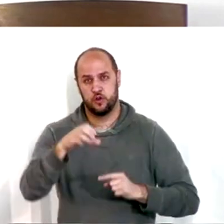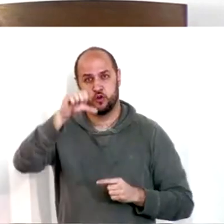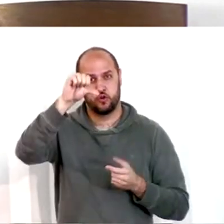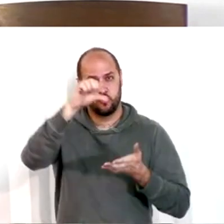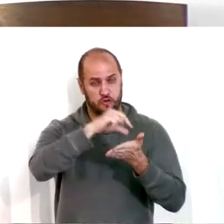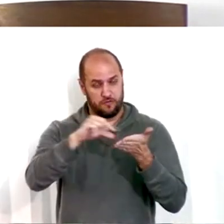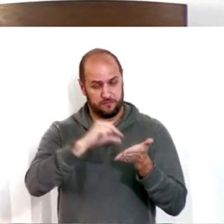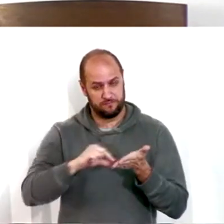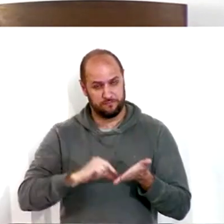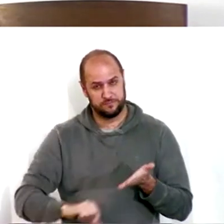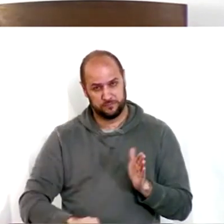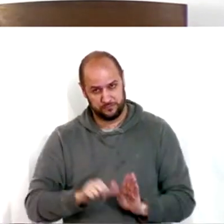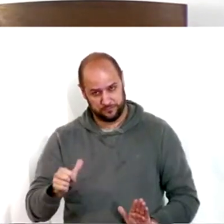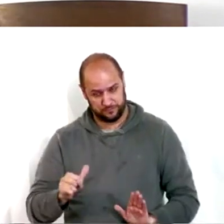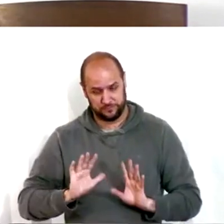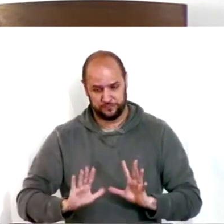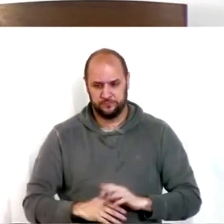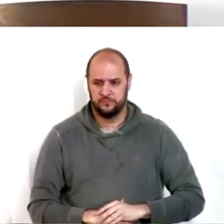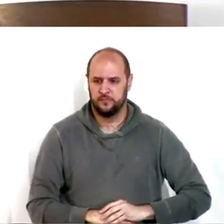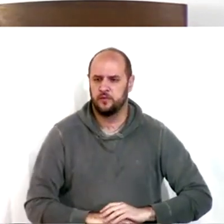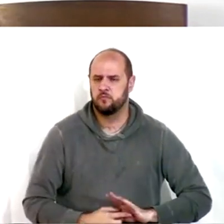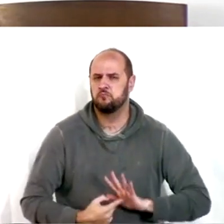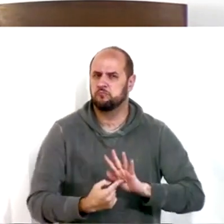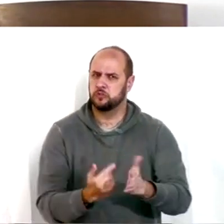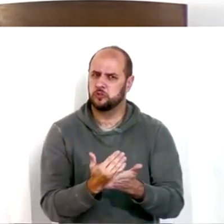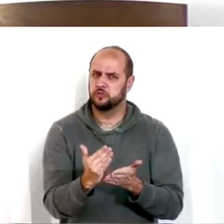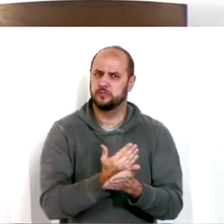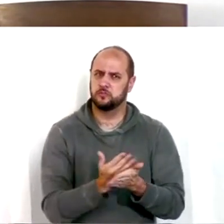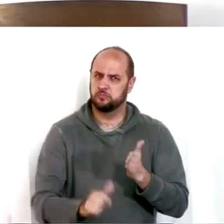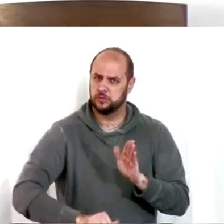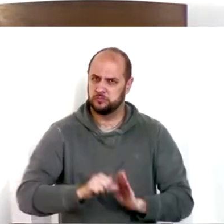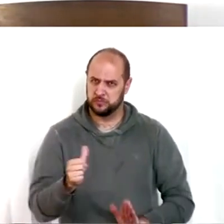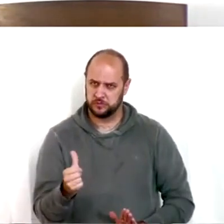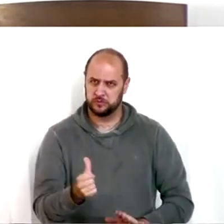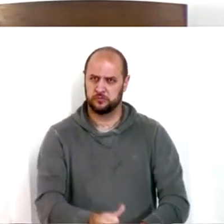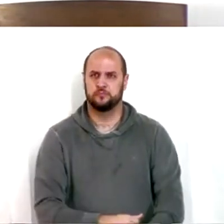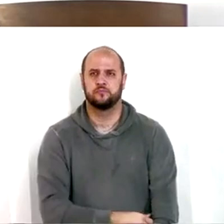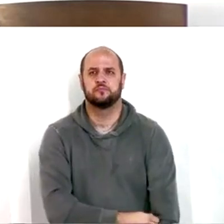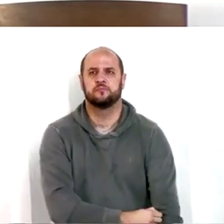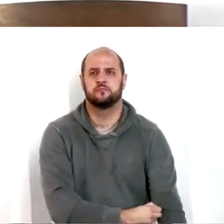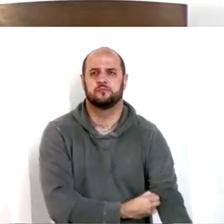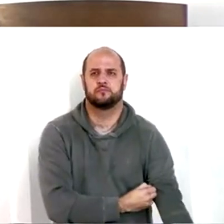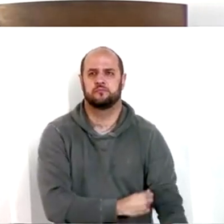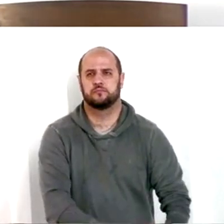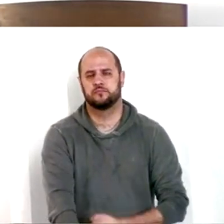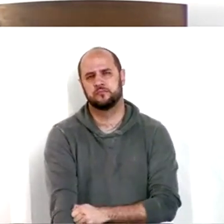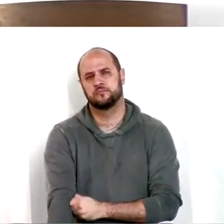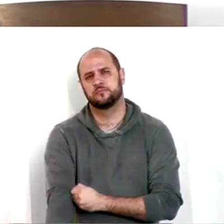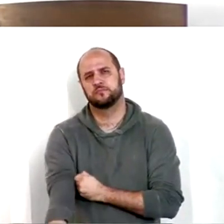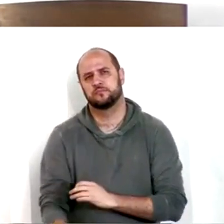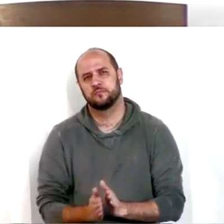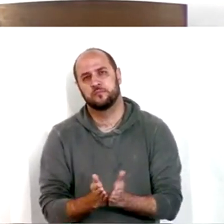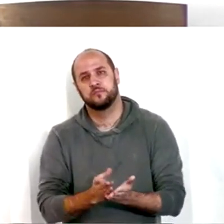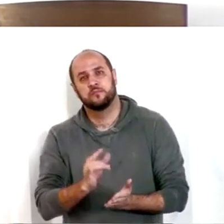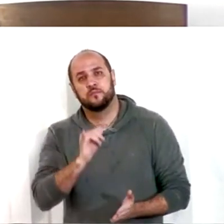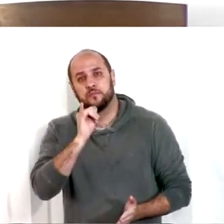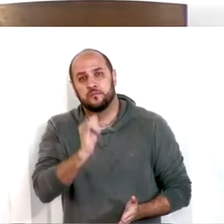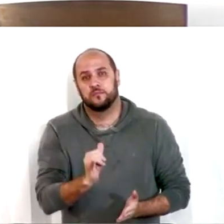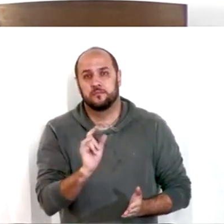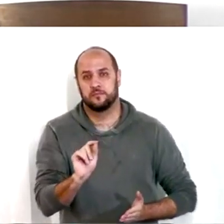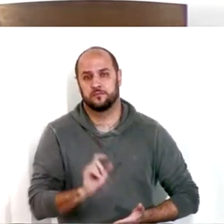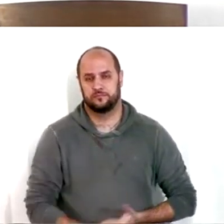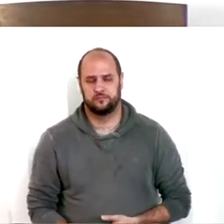primeiros versículos, que nos dá a primeira divisão do texto diante de nós. Diz a palavra do